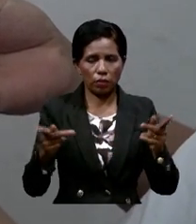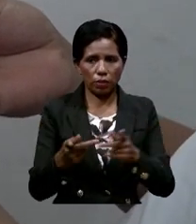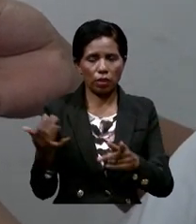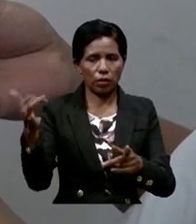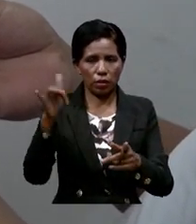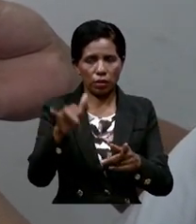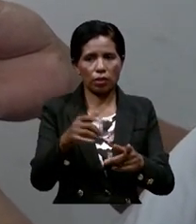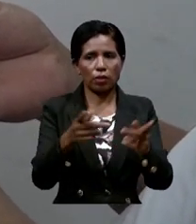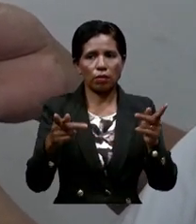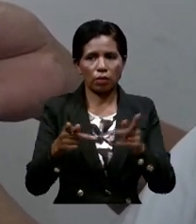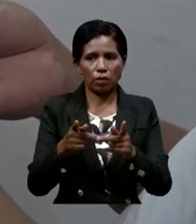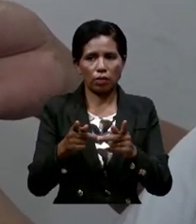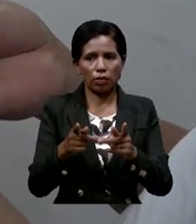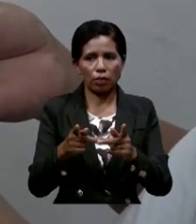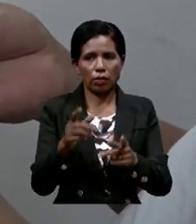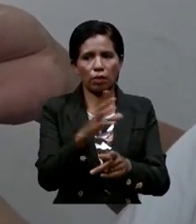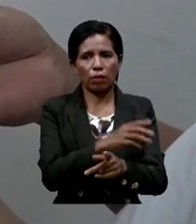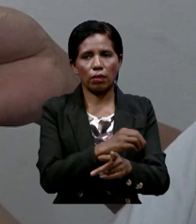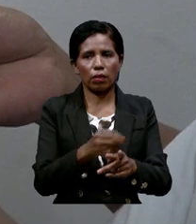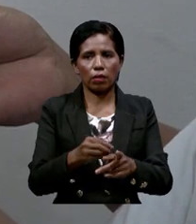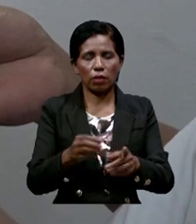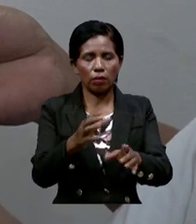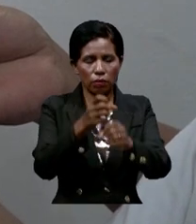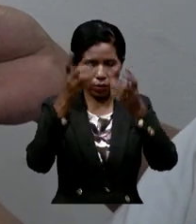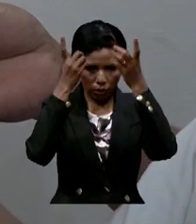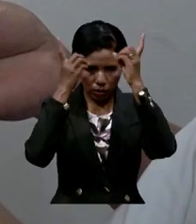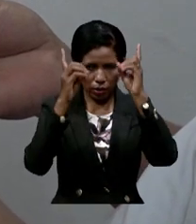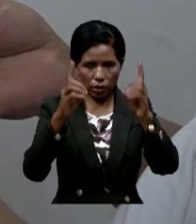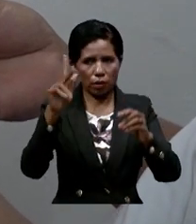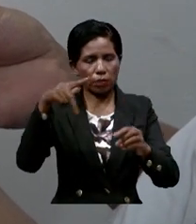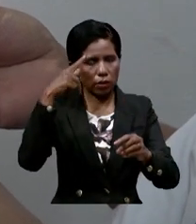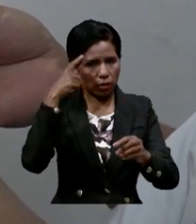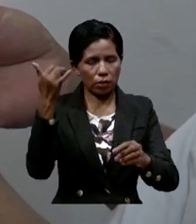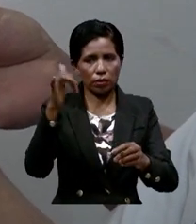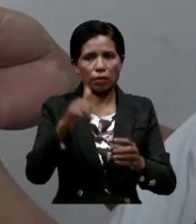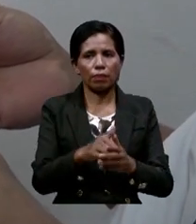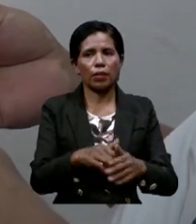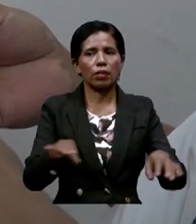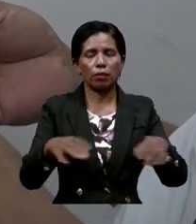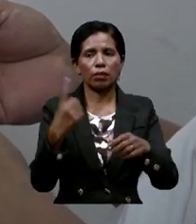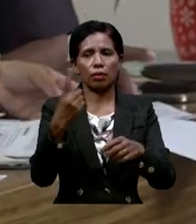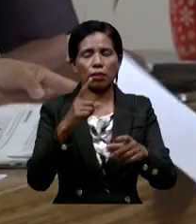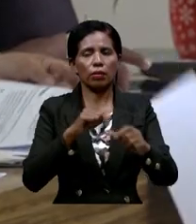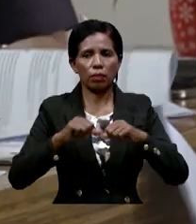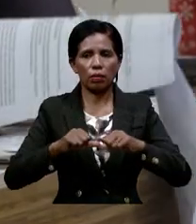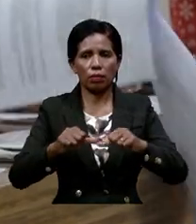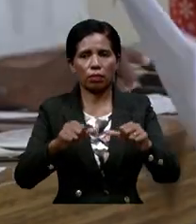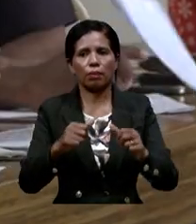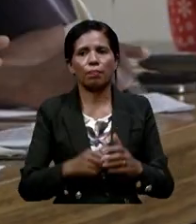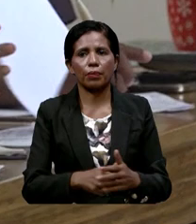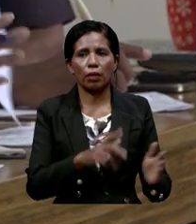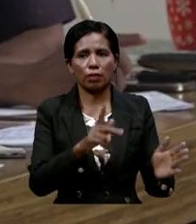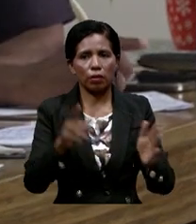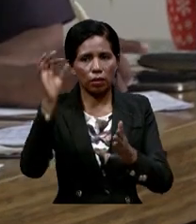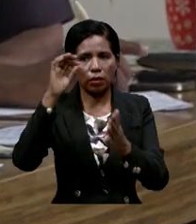ka fatin foti decisão político ser nebe serviço nesse na fatin continua tuir plano